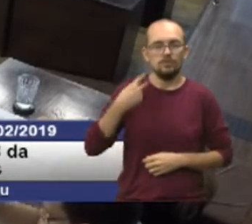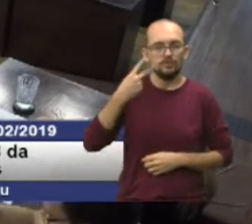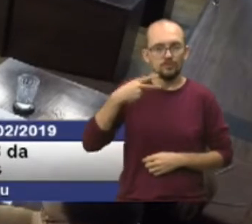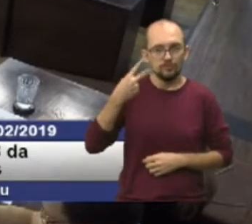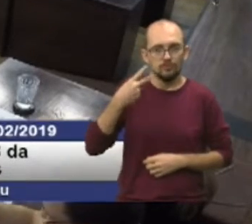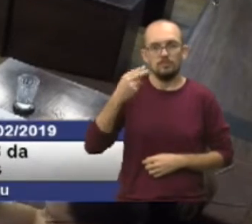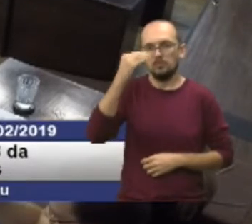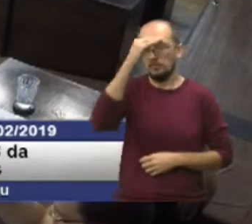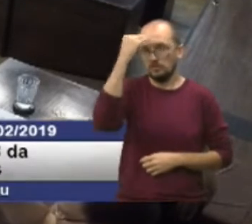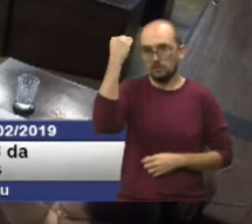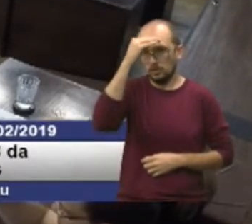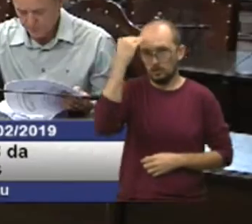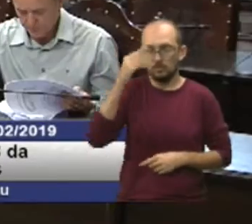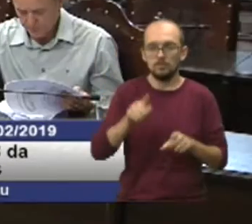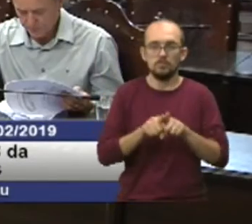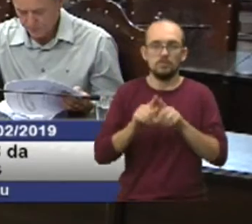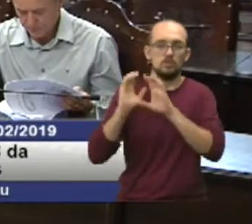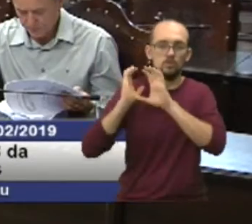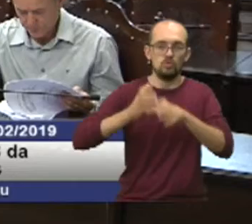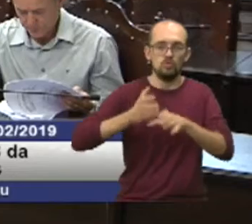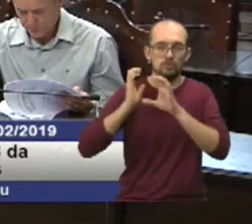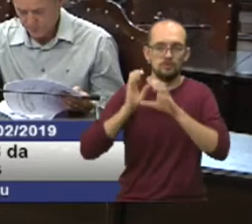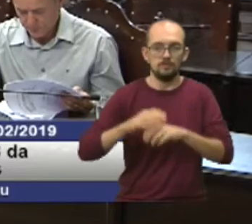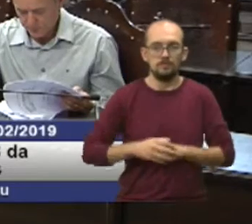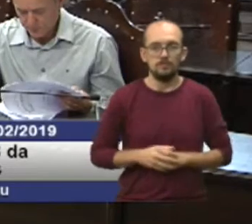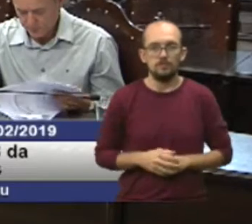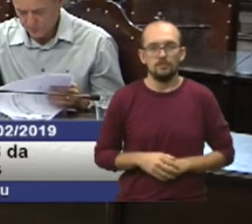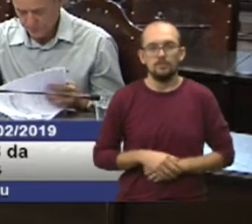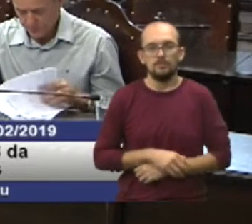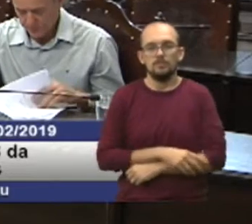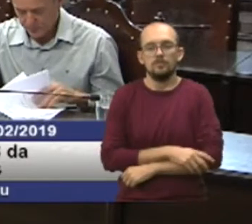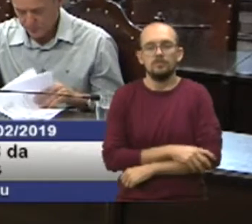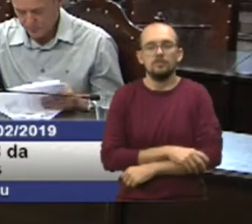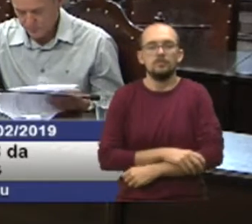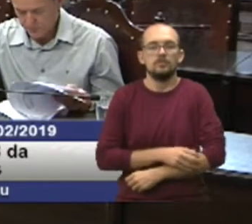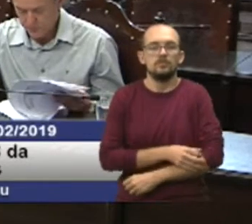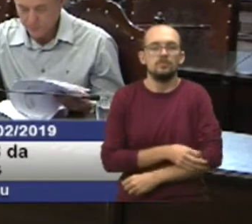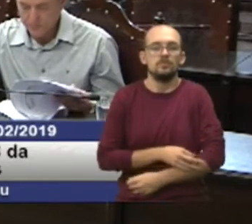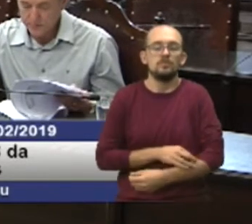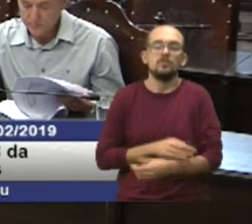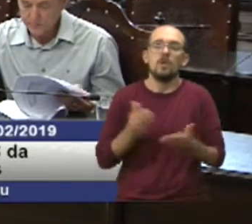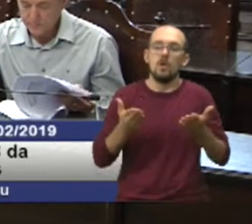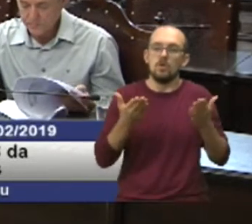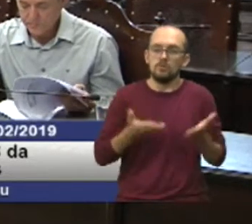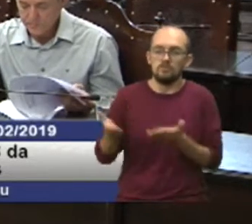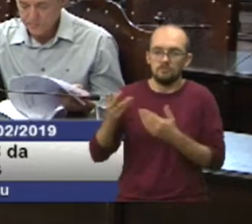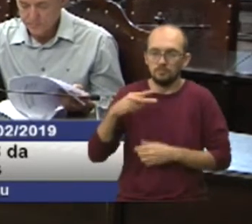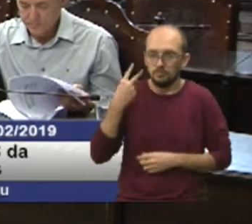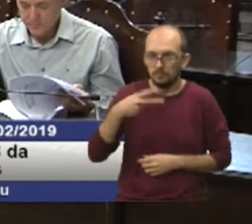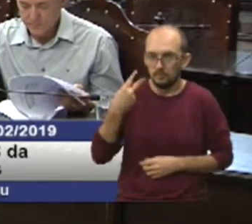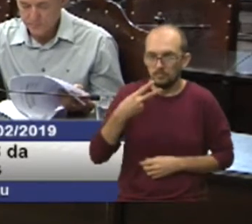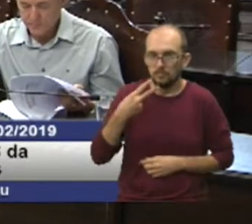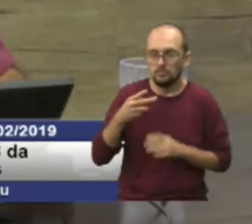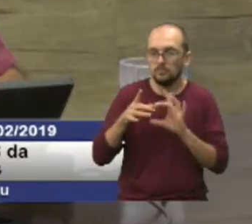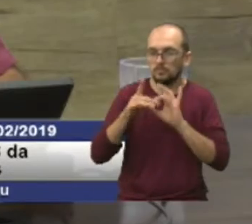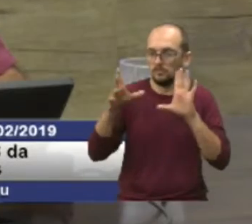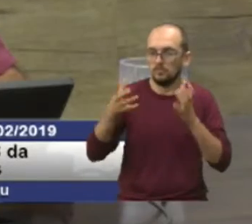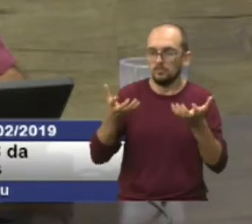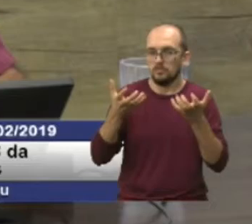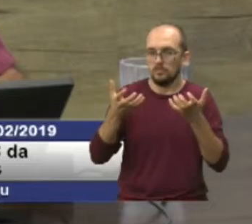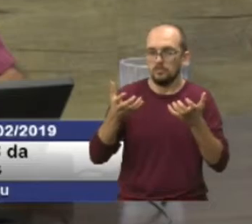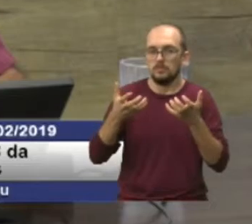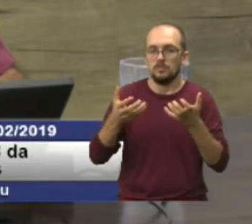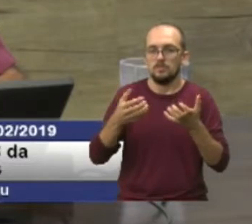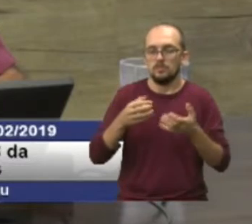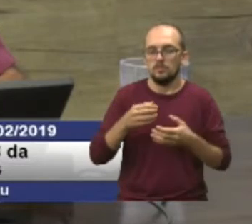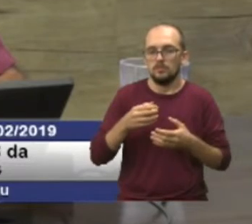João Pacheco e Tito Coló Neto. Passo a palavra aos vereadores que quiserem fazer